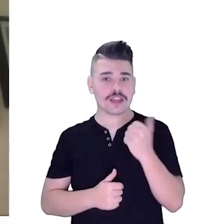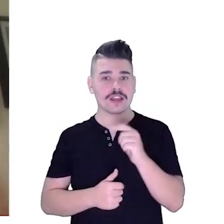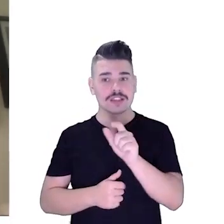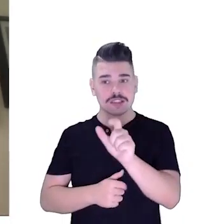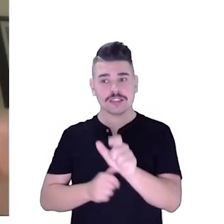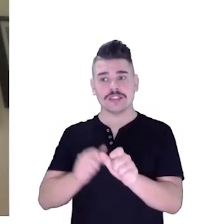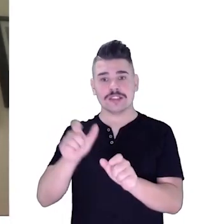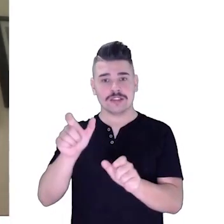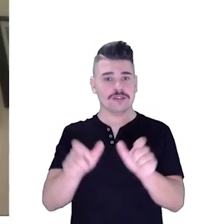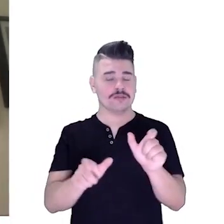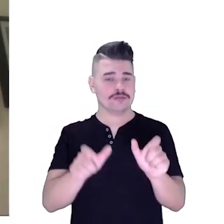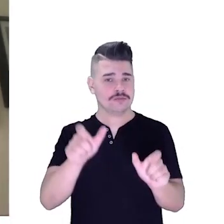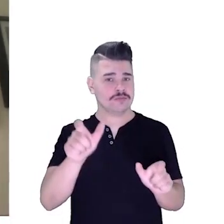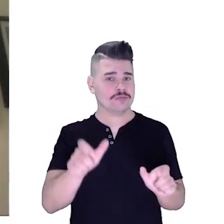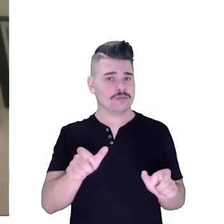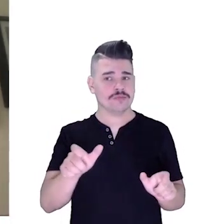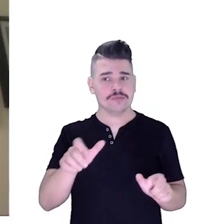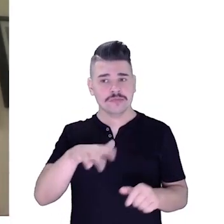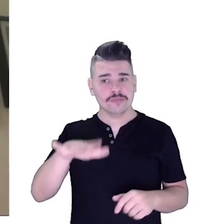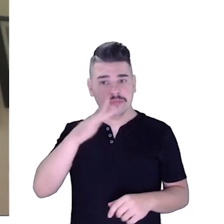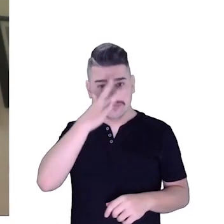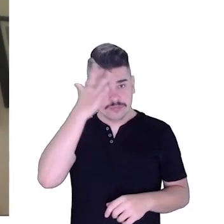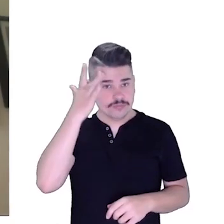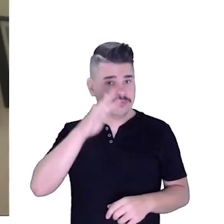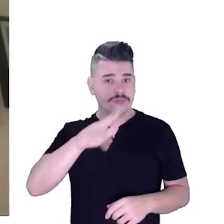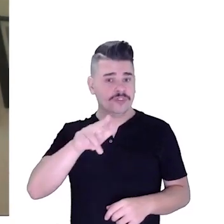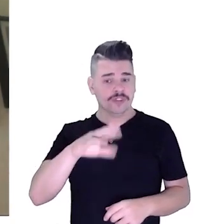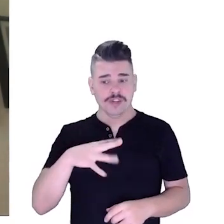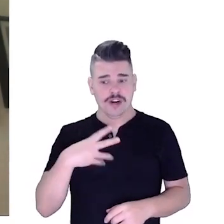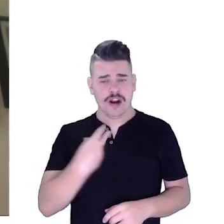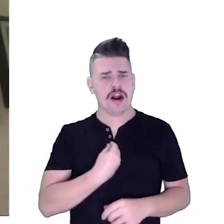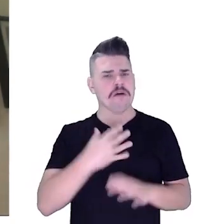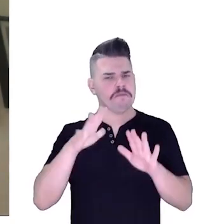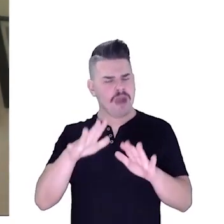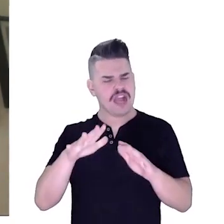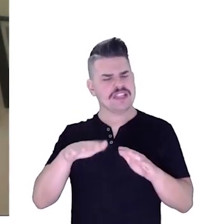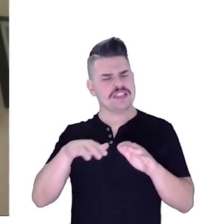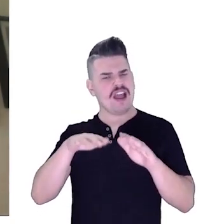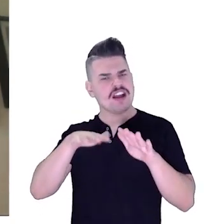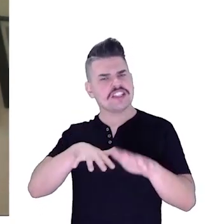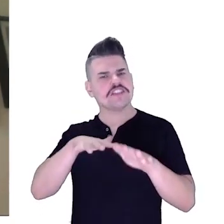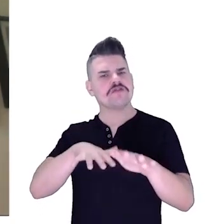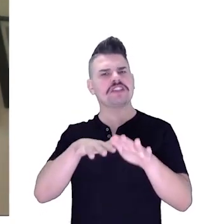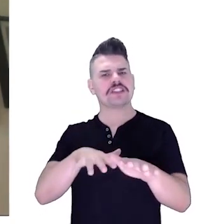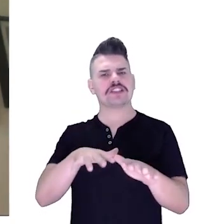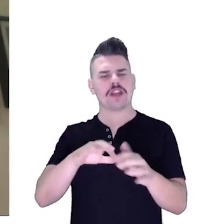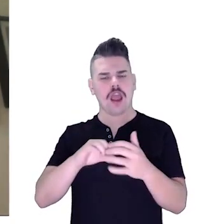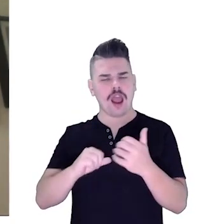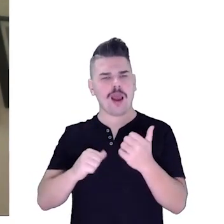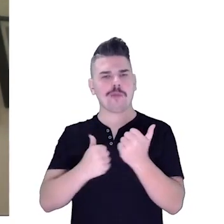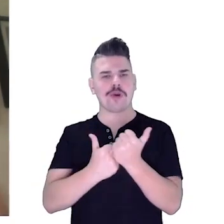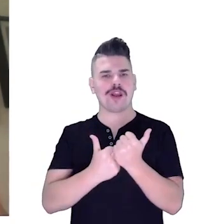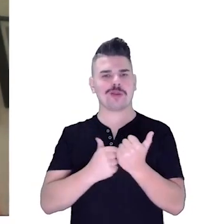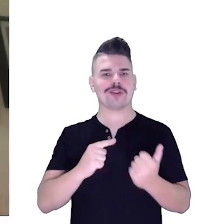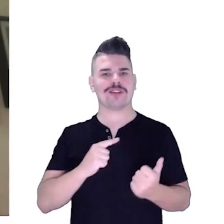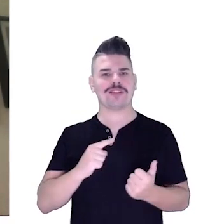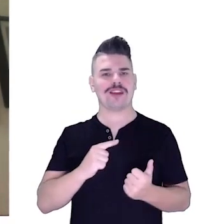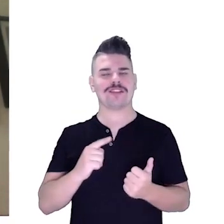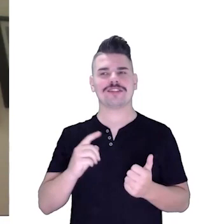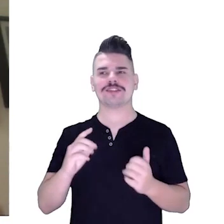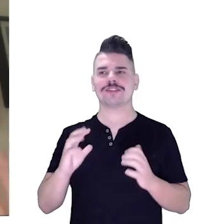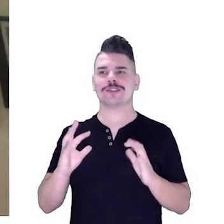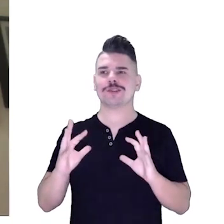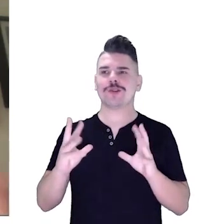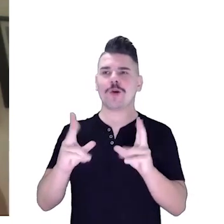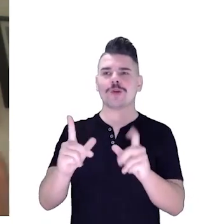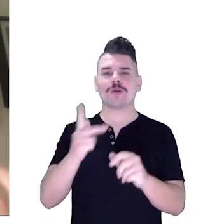e mesmo as personagens que não são, né, pessoas trans, mas que são ativistas e são